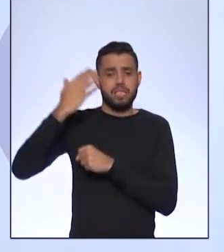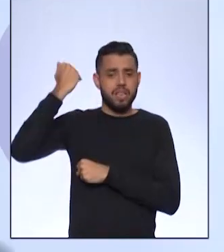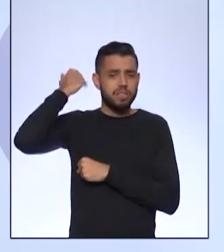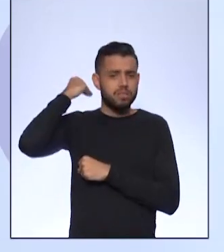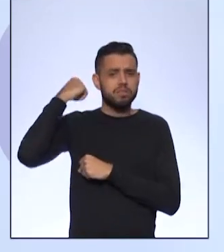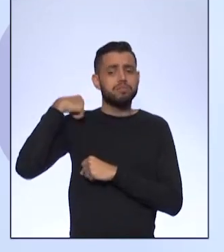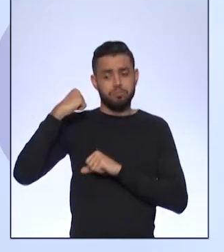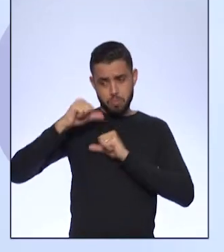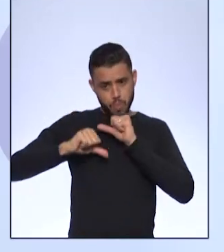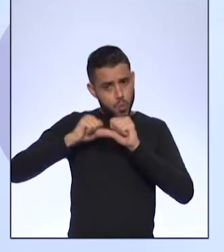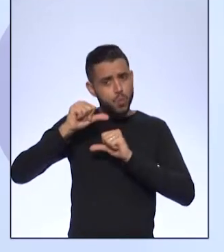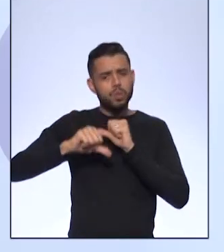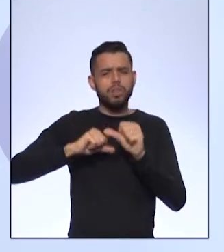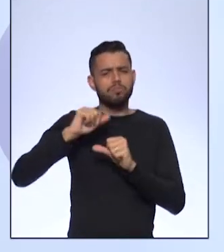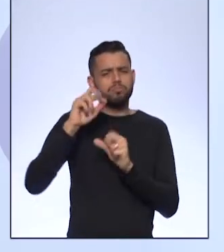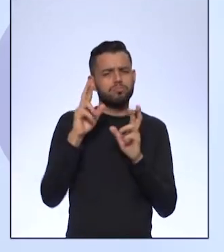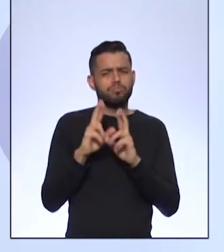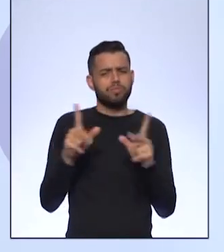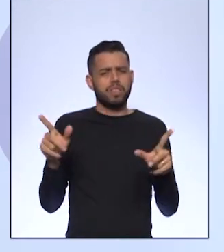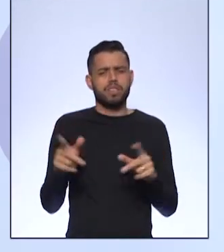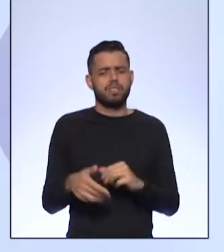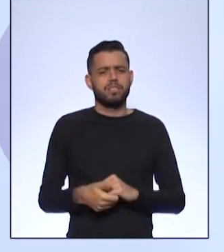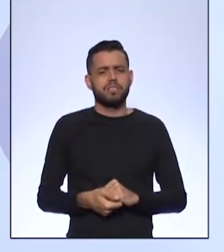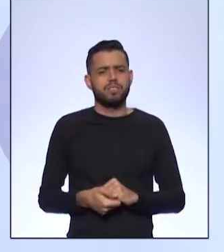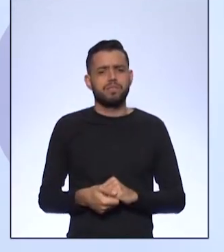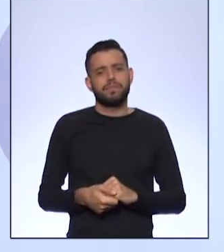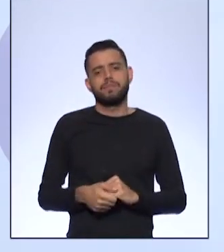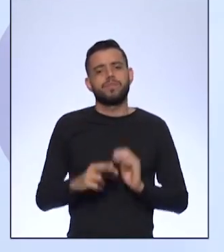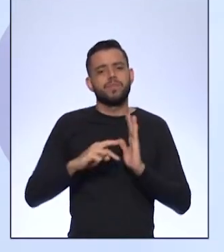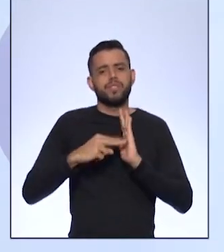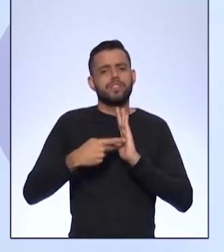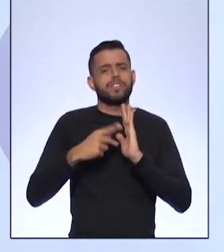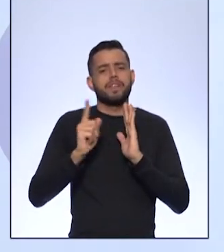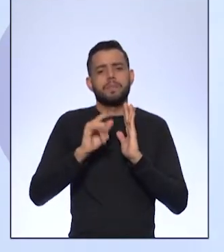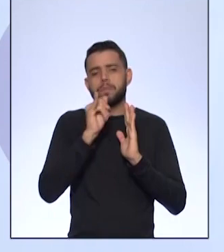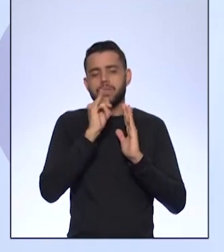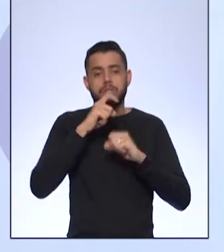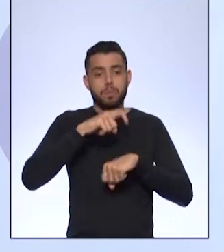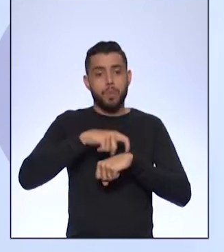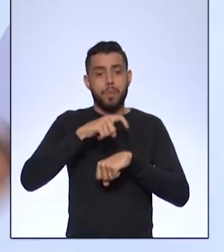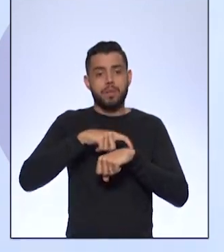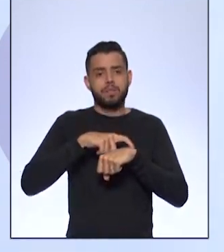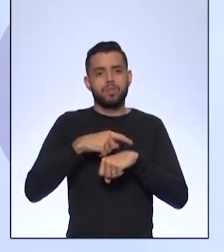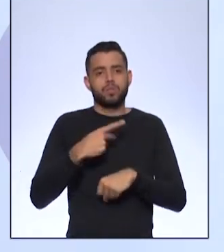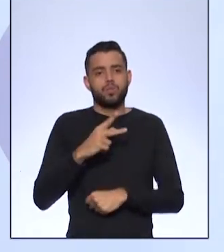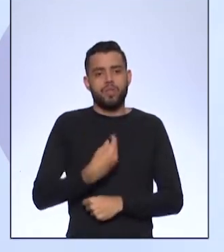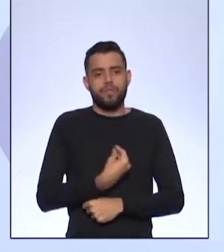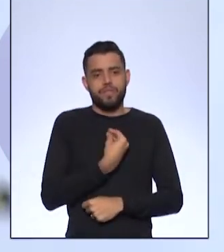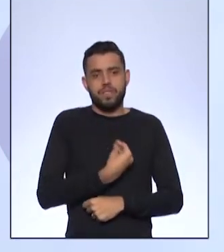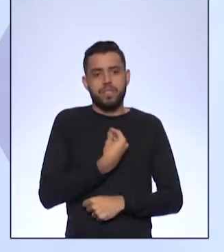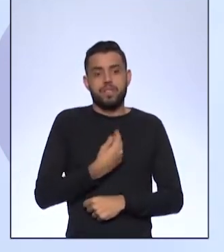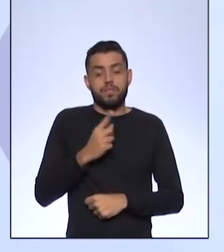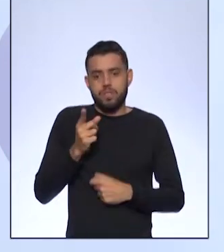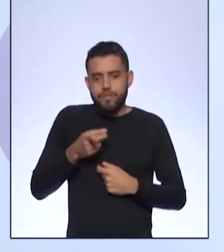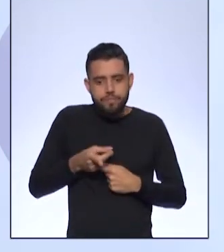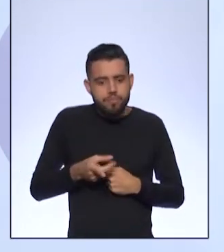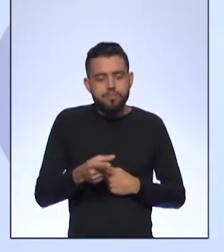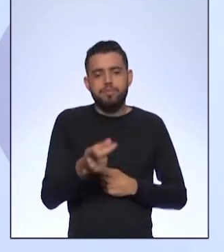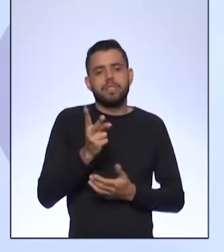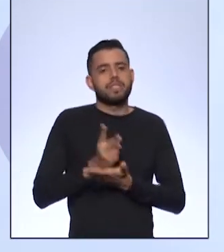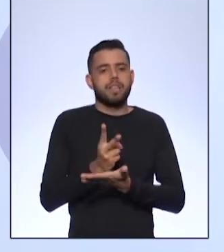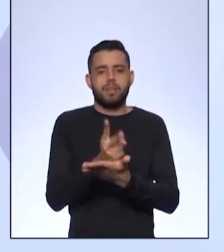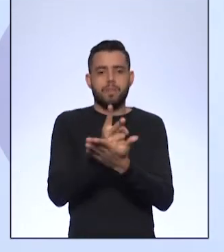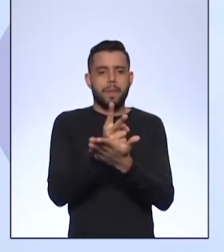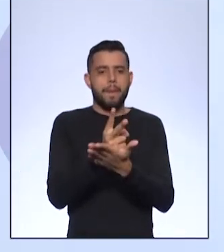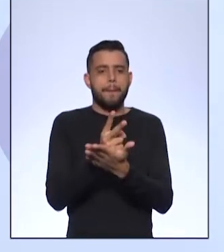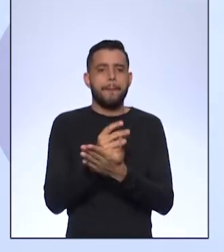gente muda. Né? Se você... Não significa que se em algum momento da sua vida você foi racista, você vai ser o resto da sua vida. Sim. E aí,